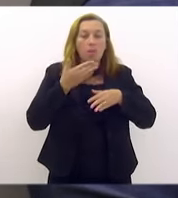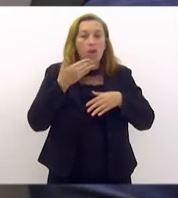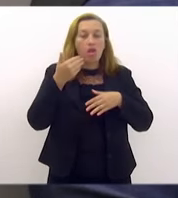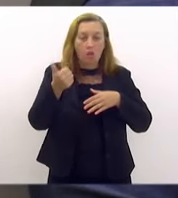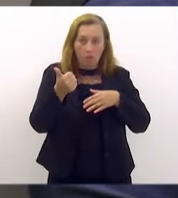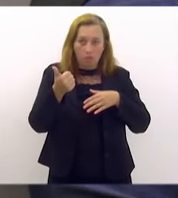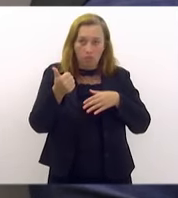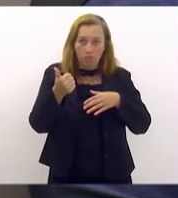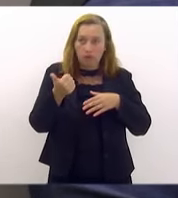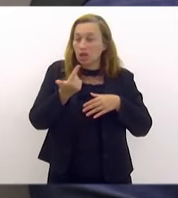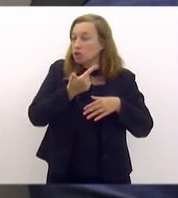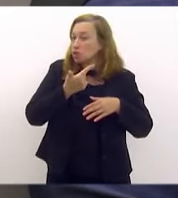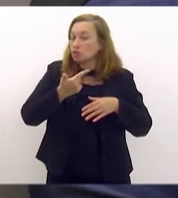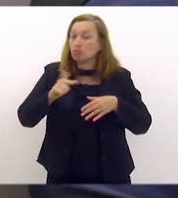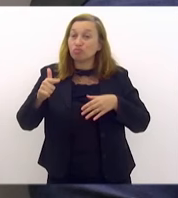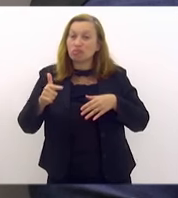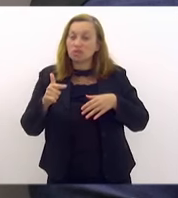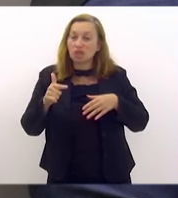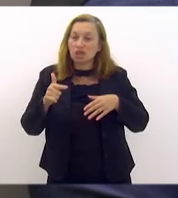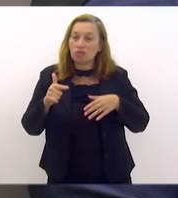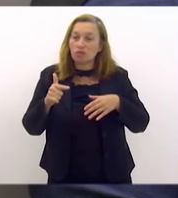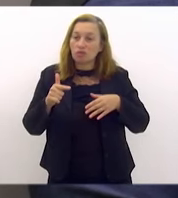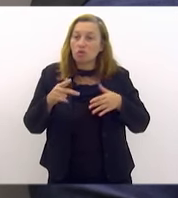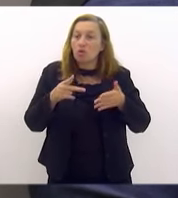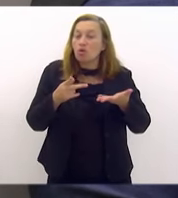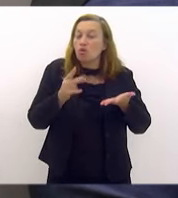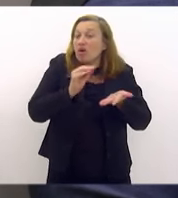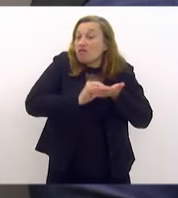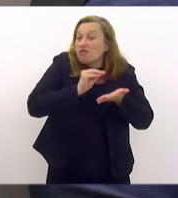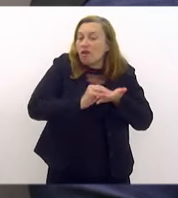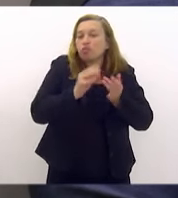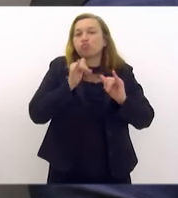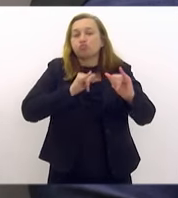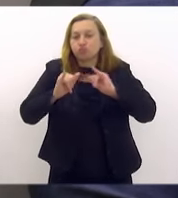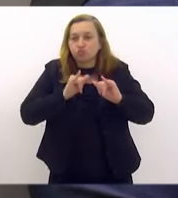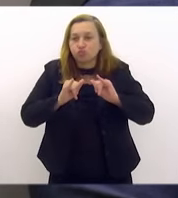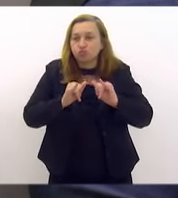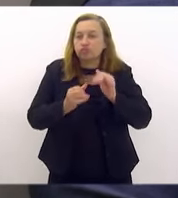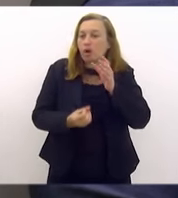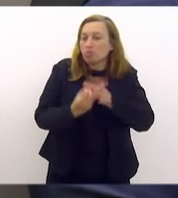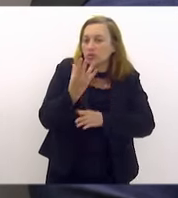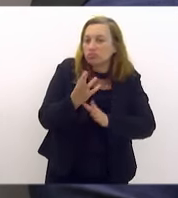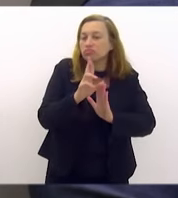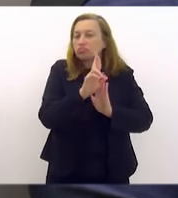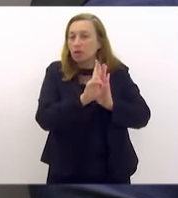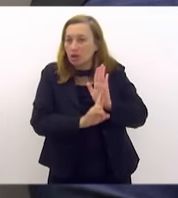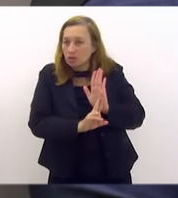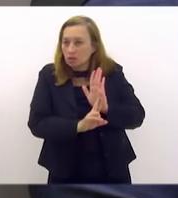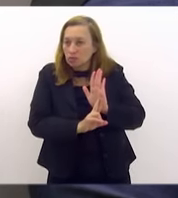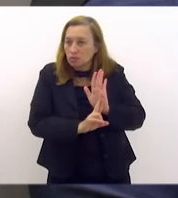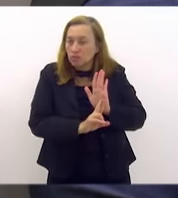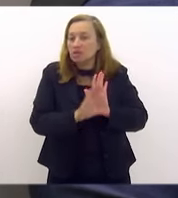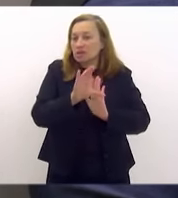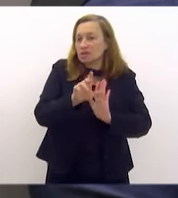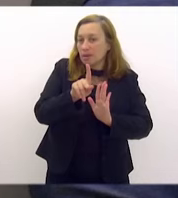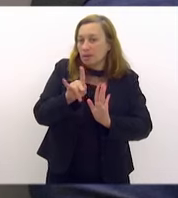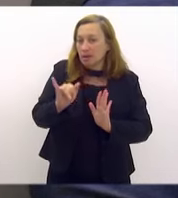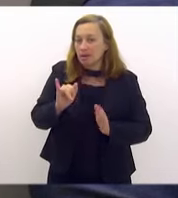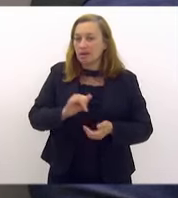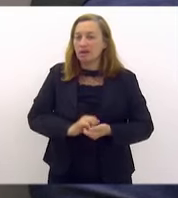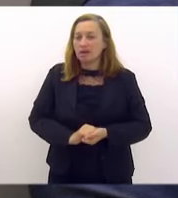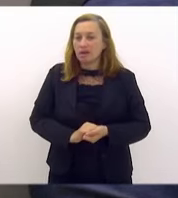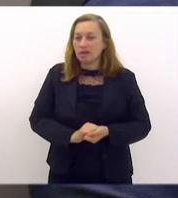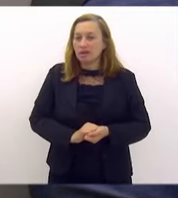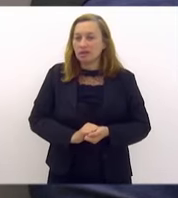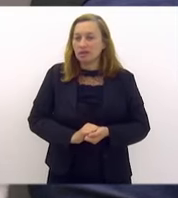Para que não tenha nenhum déficit de informação na produção do relatório eh dessa cpmi